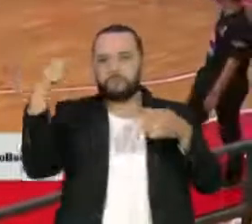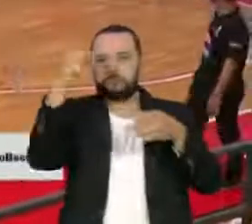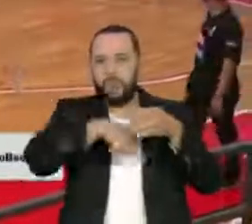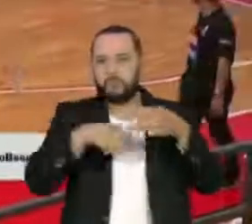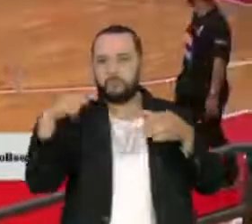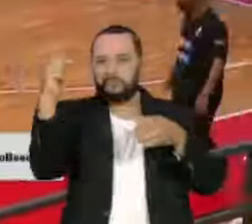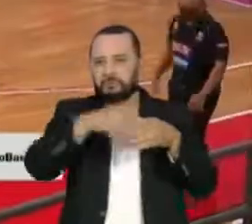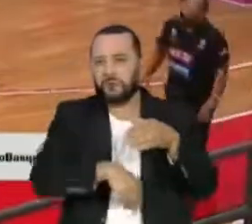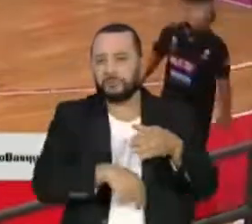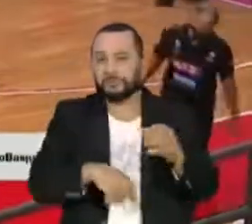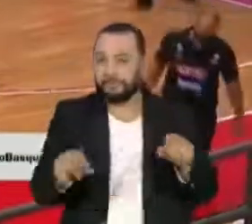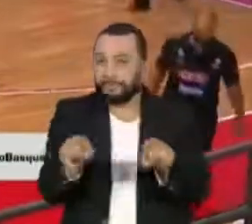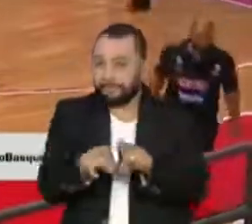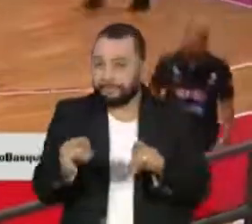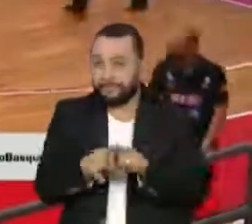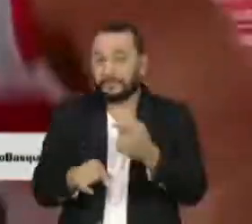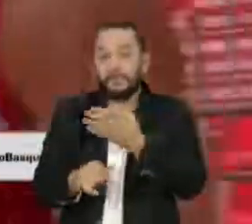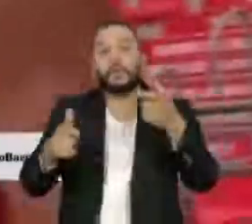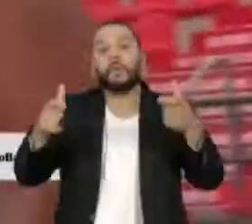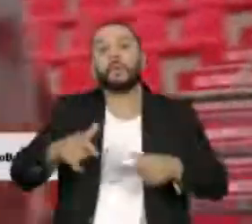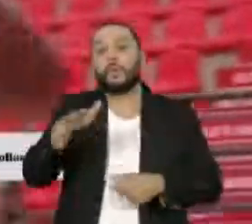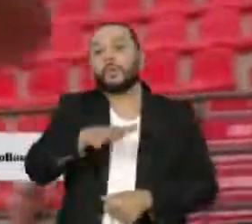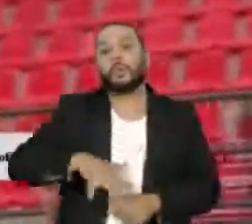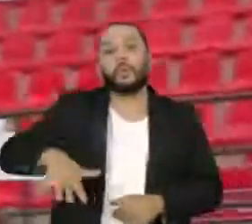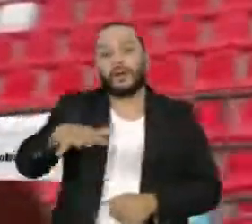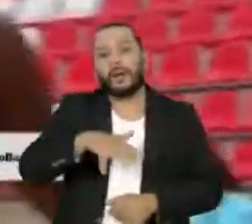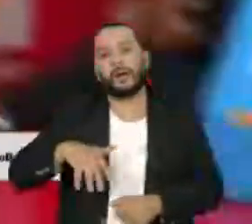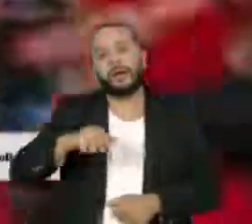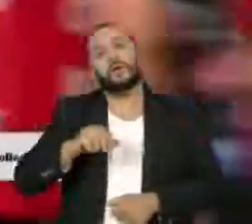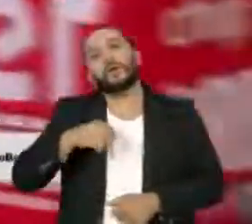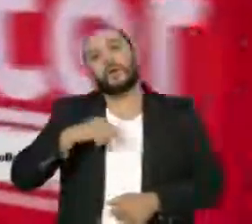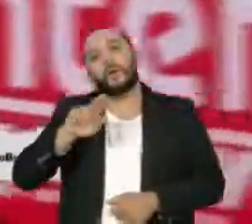duelo terá como cenário o ginásio Professor Hugo